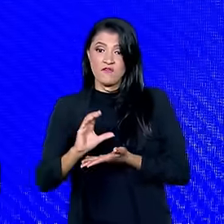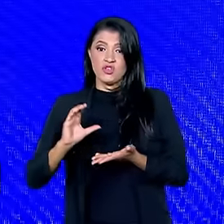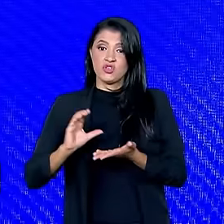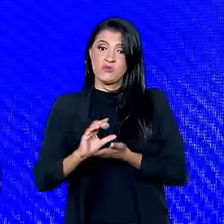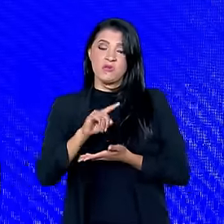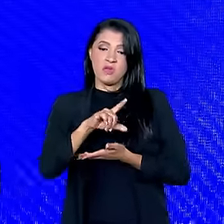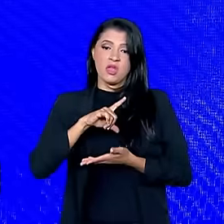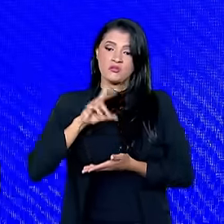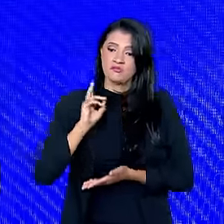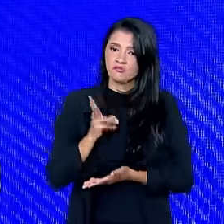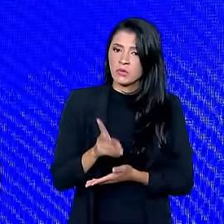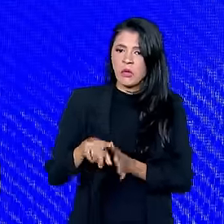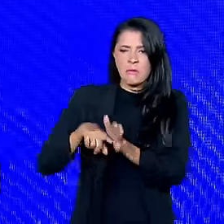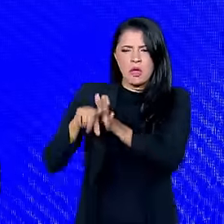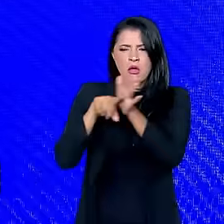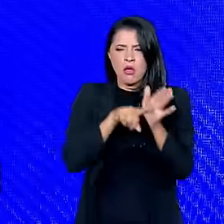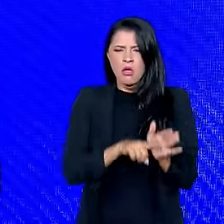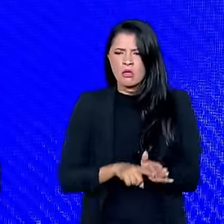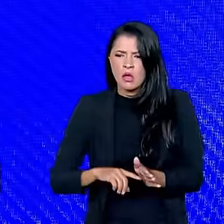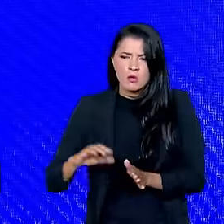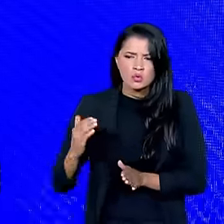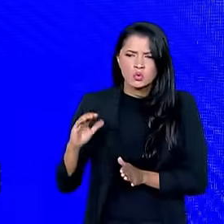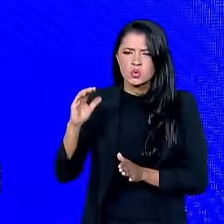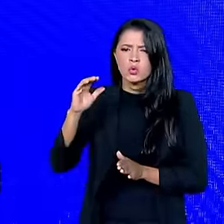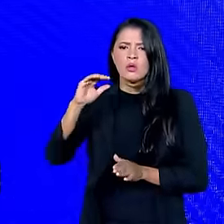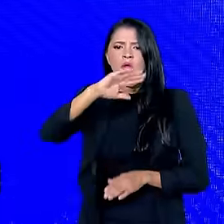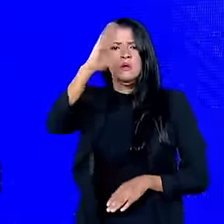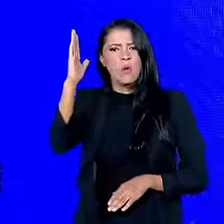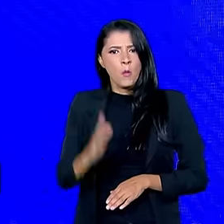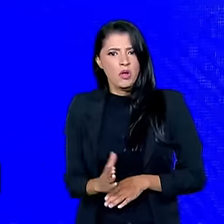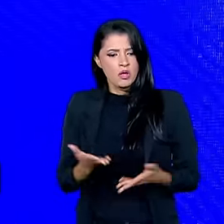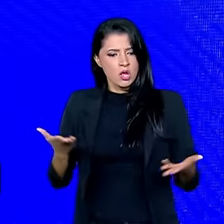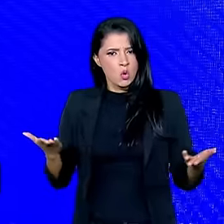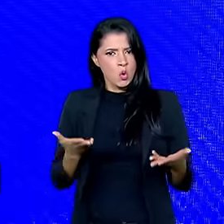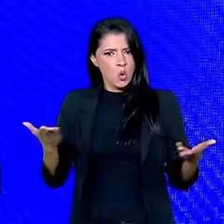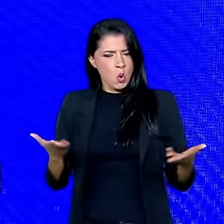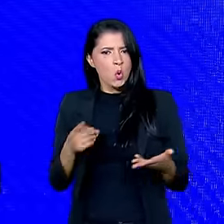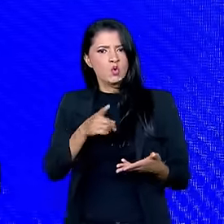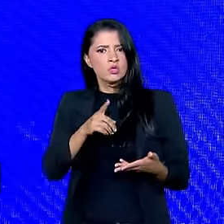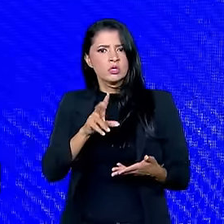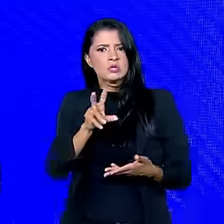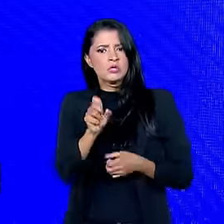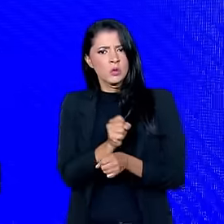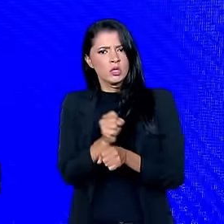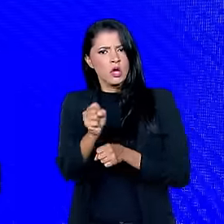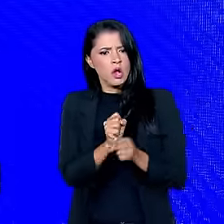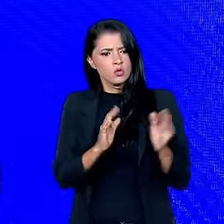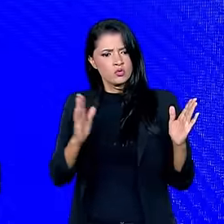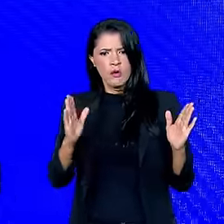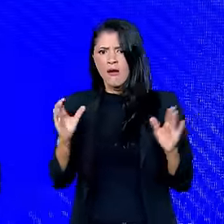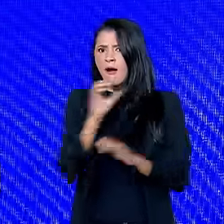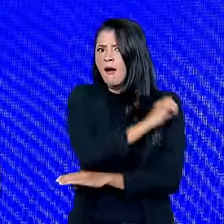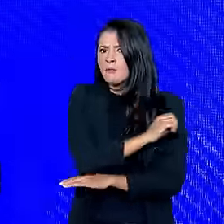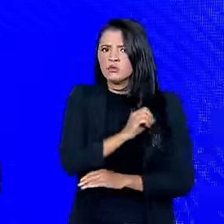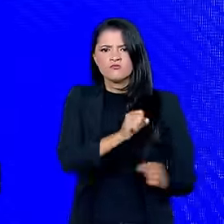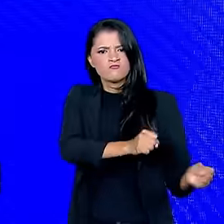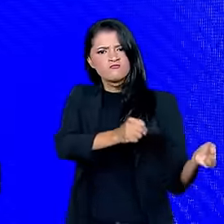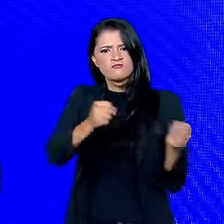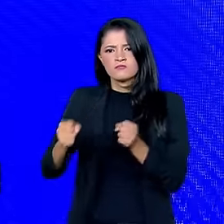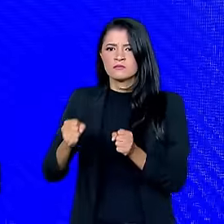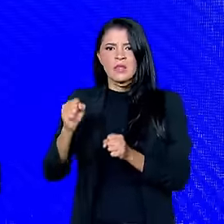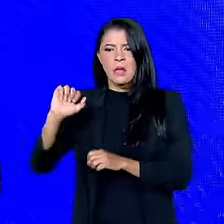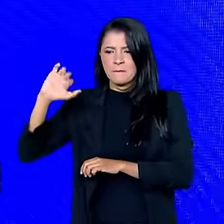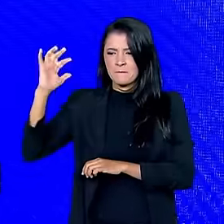públicos massivos em pesquisa científica que o Brasil se transformou em menos de 50 anos em uma potência